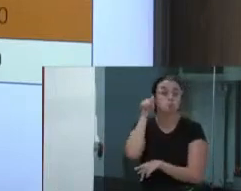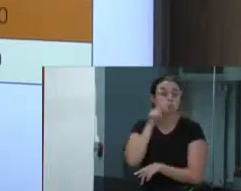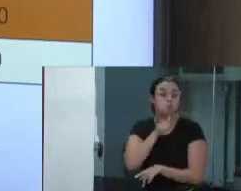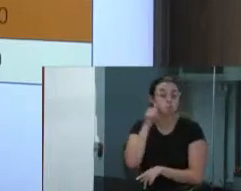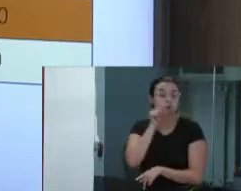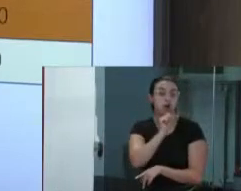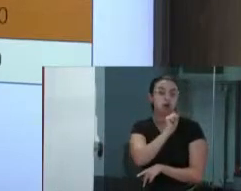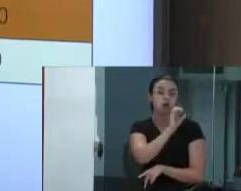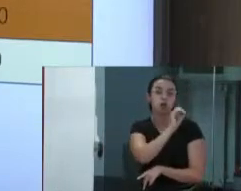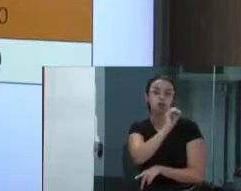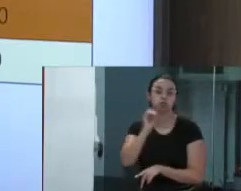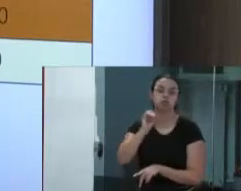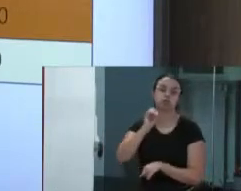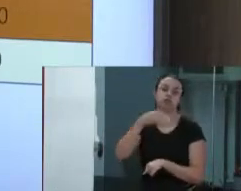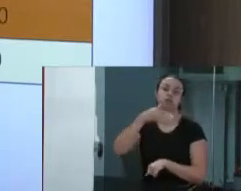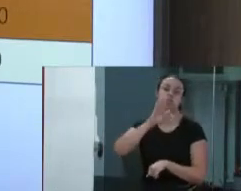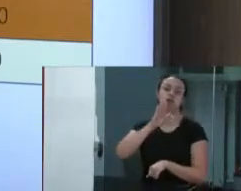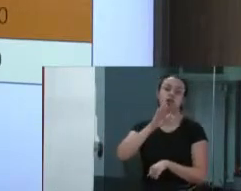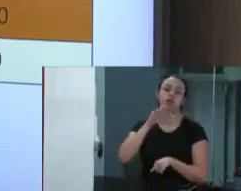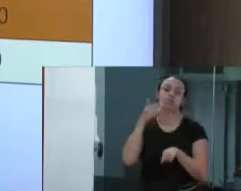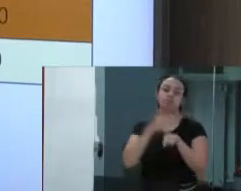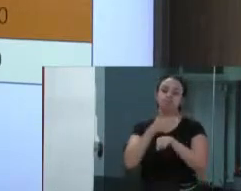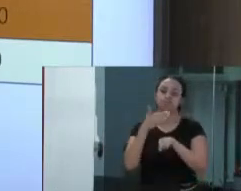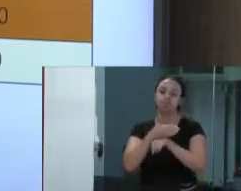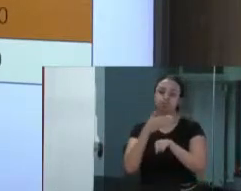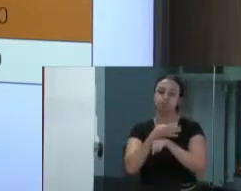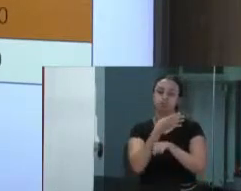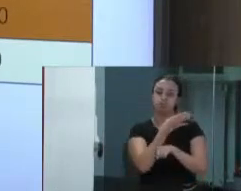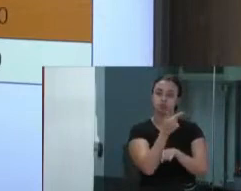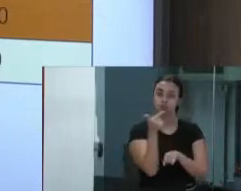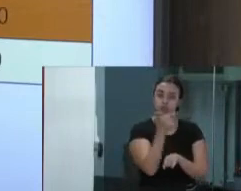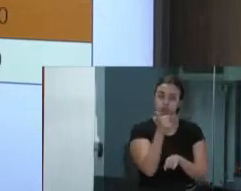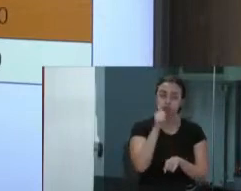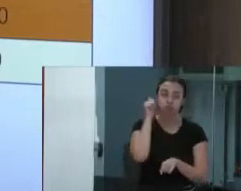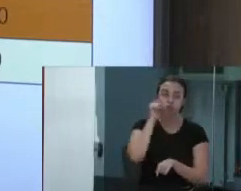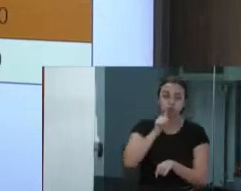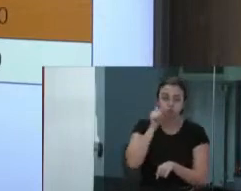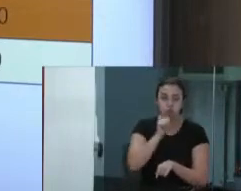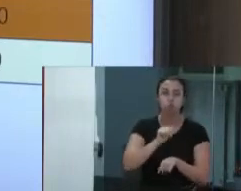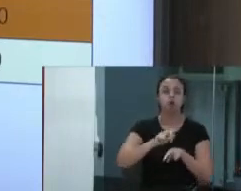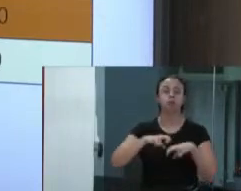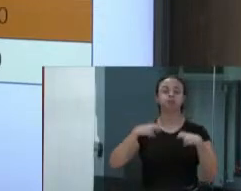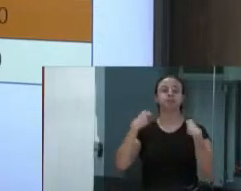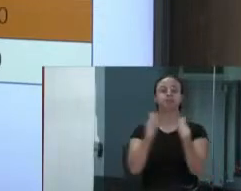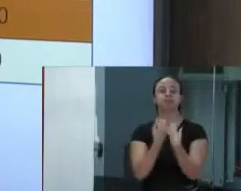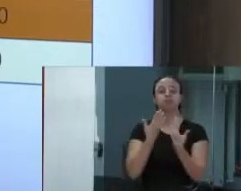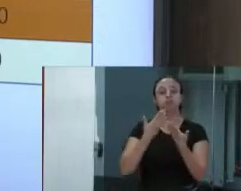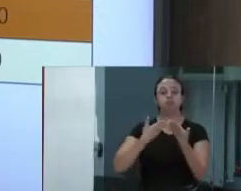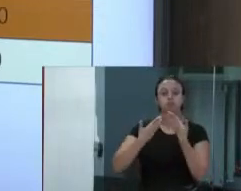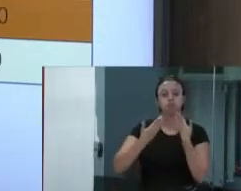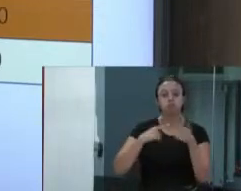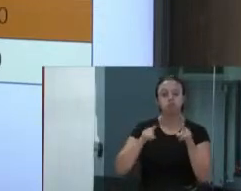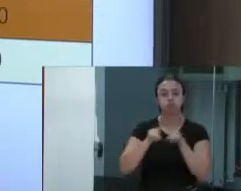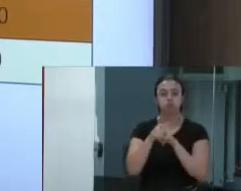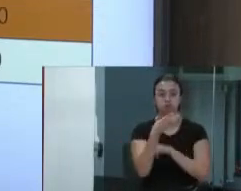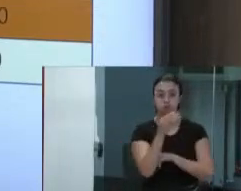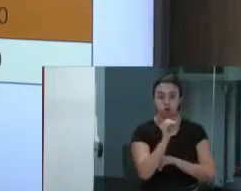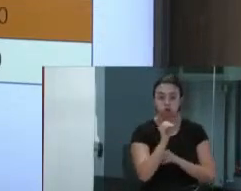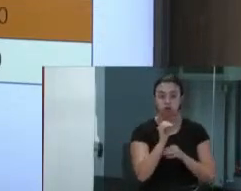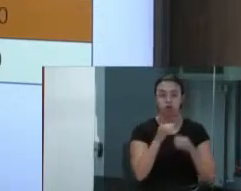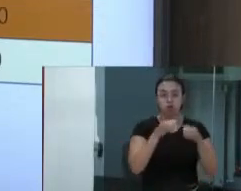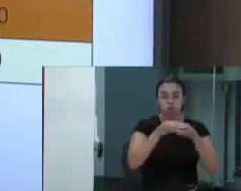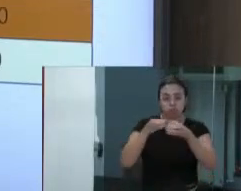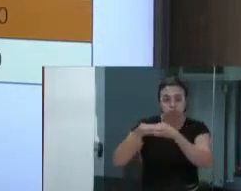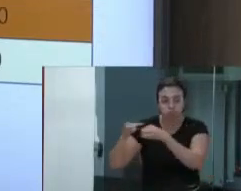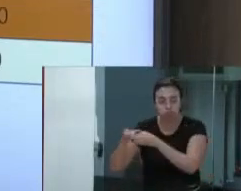palestras, tivemos 422 mulheres que participaram de rodas de conversa, né, preventivas, tivemos 40 grupos de